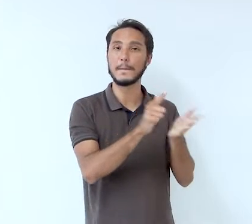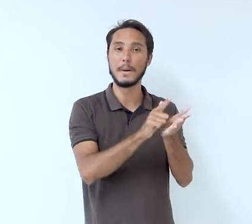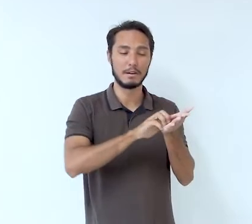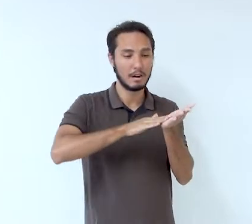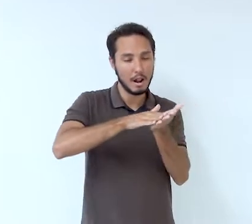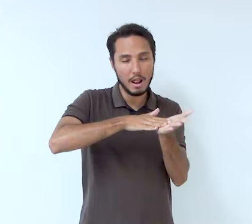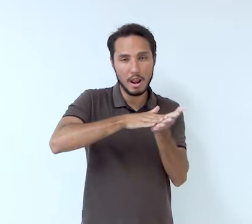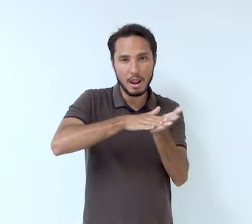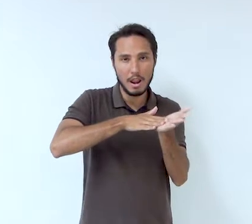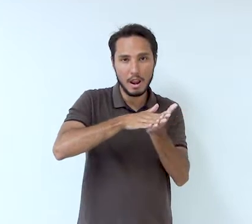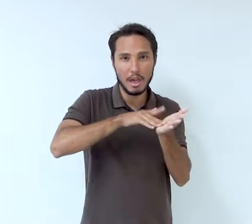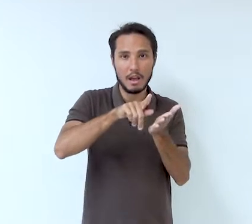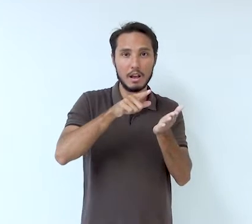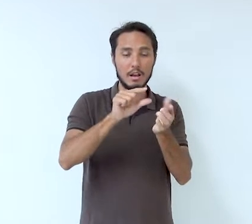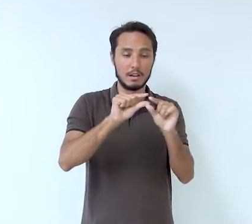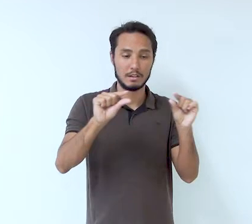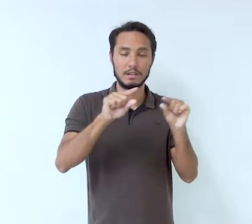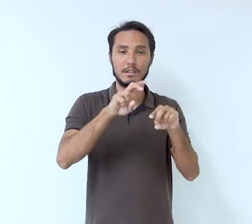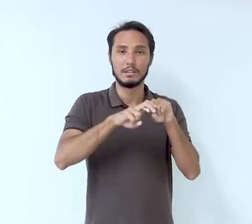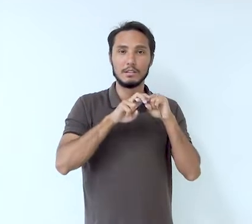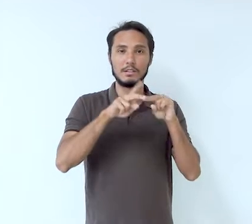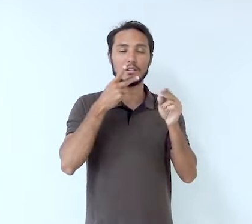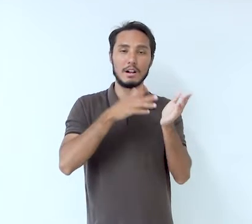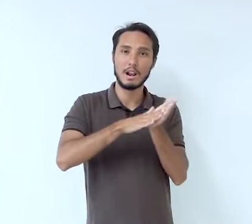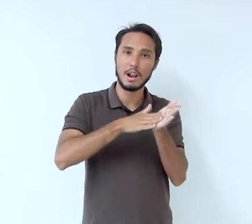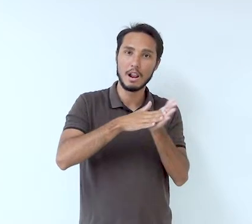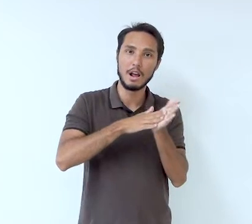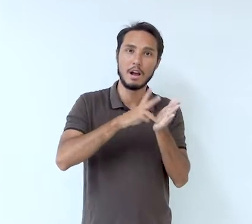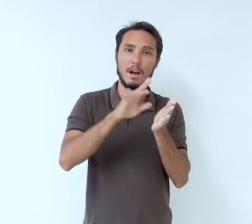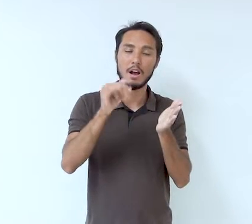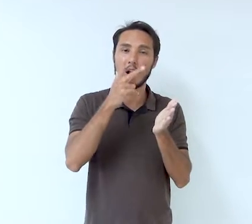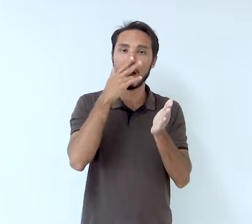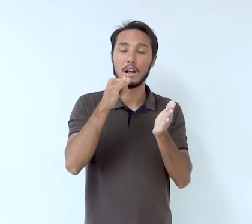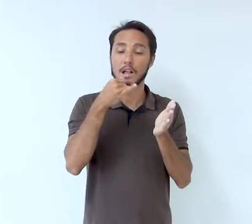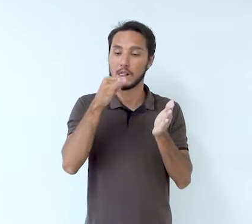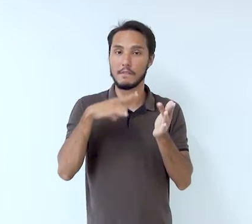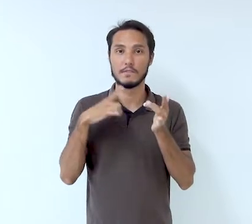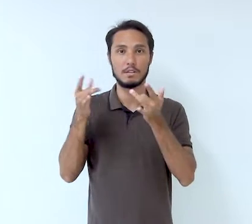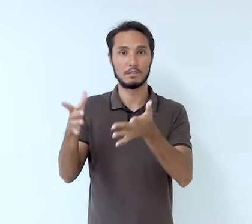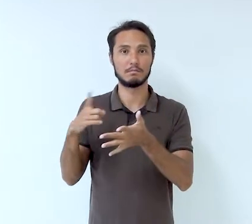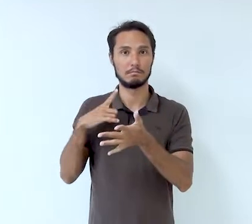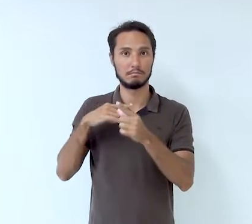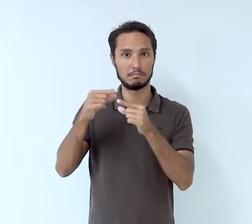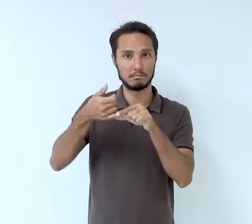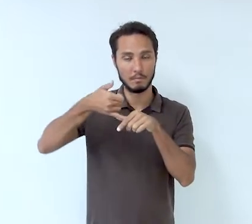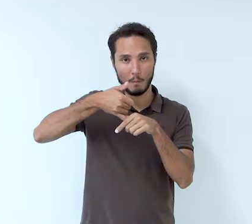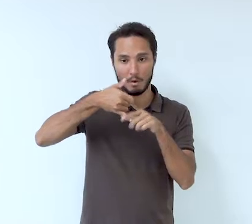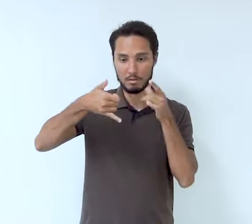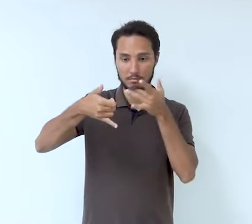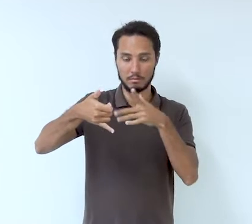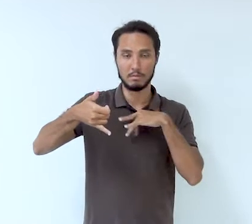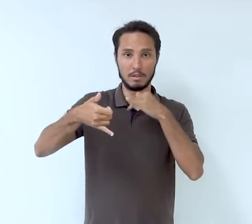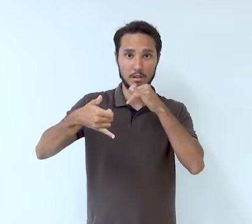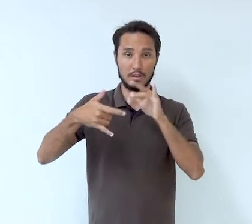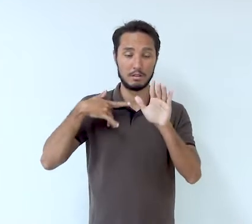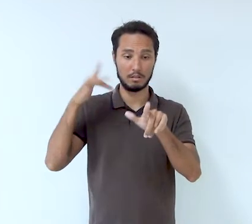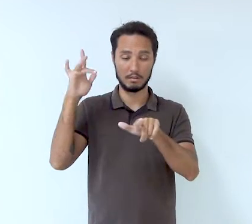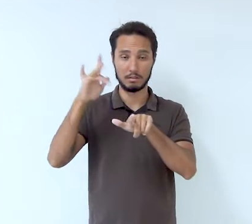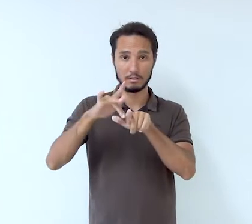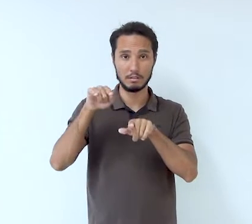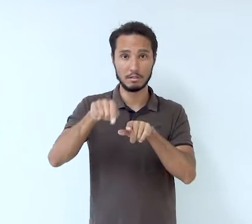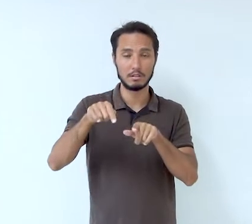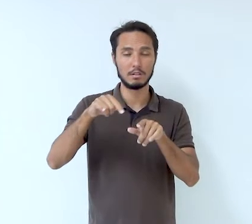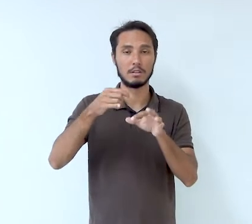num papel, e esse canudo, devido ao atrito, vai ficar eletrizado. E aí a gente consegue